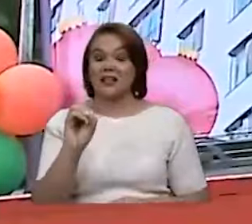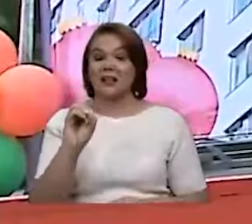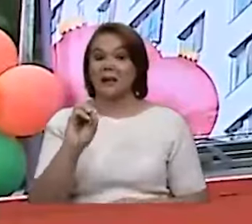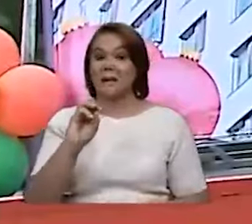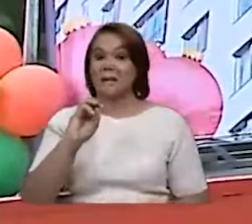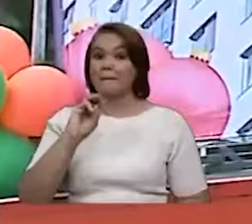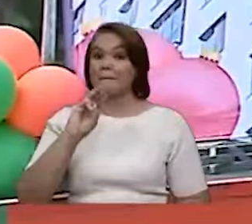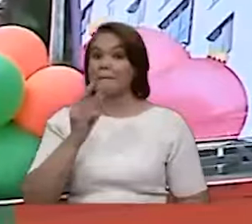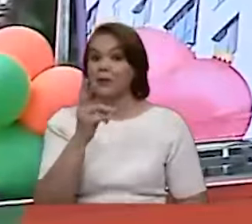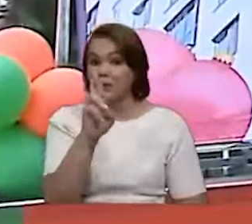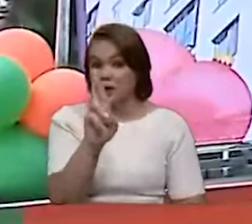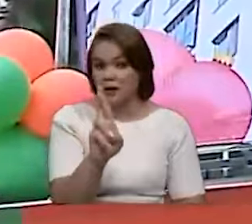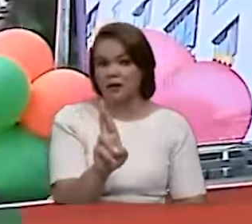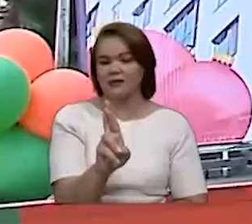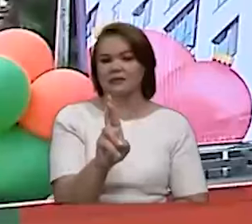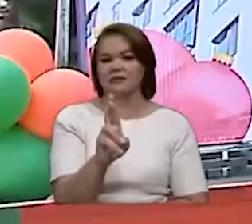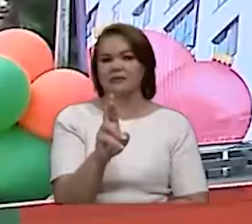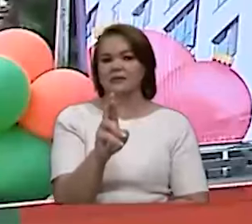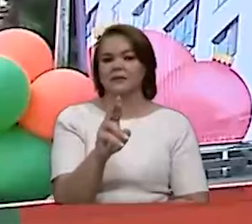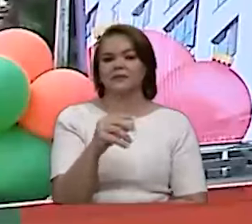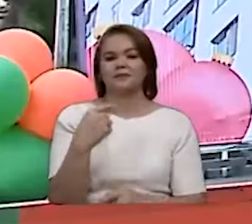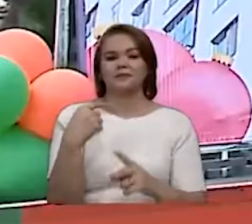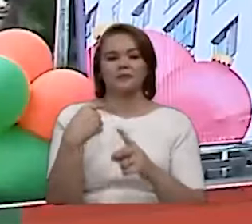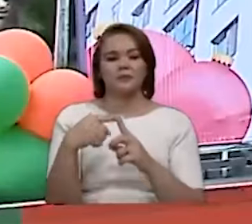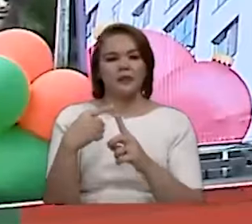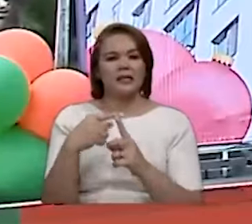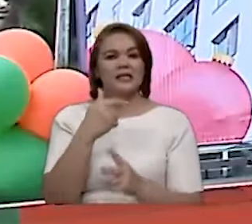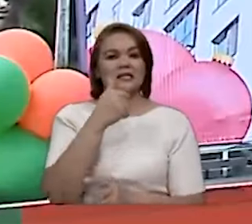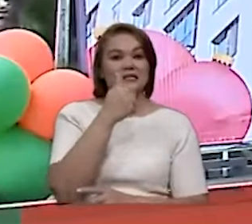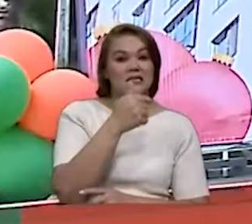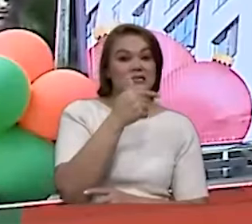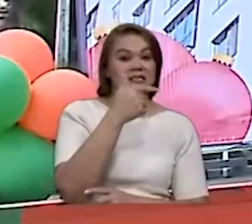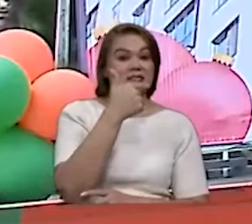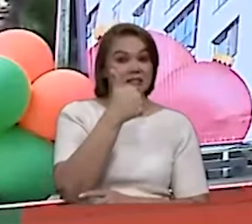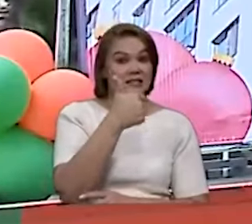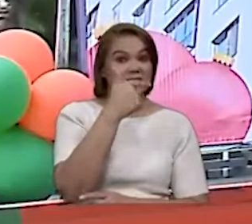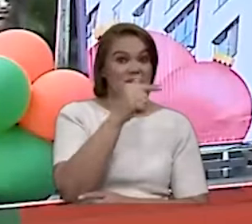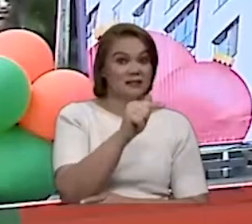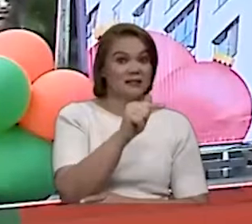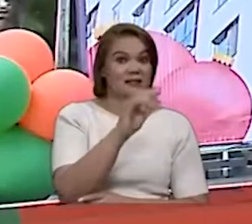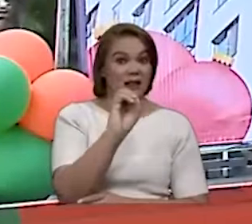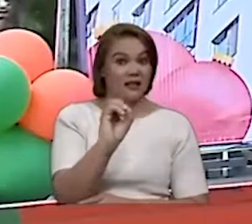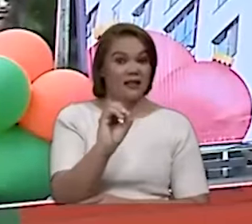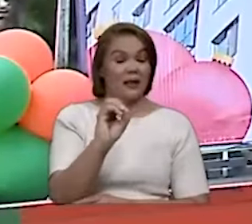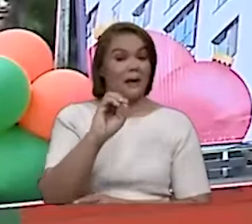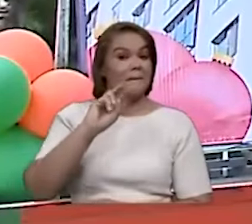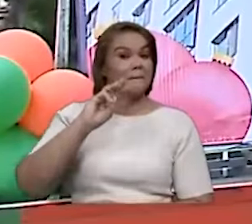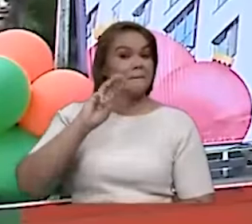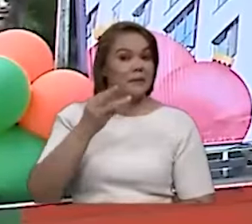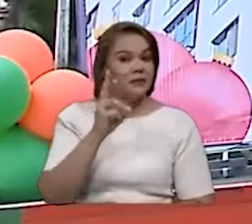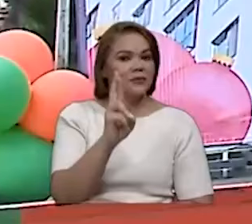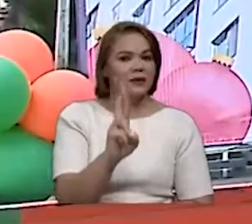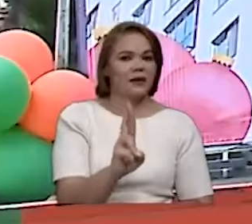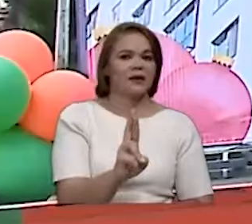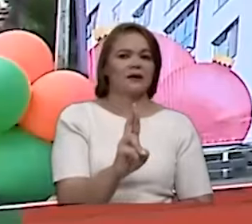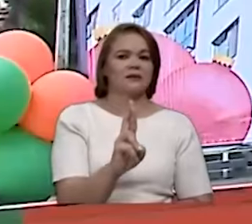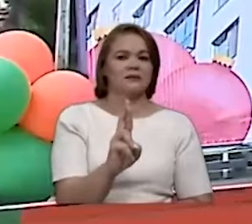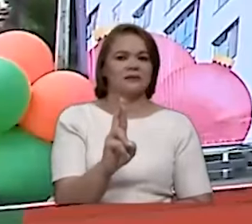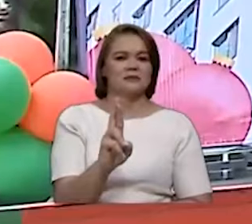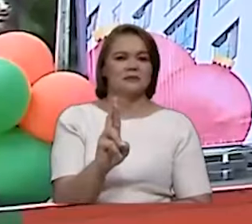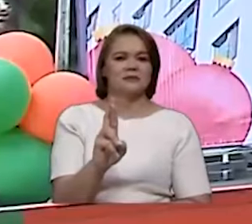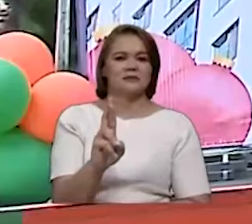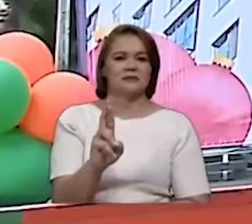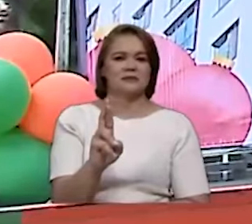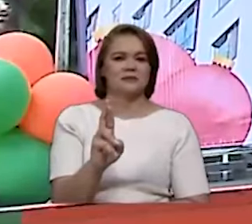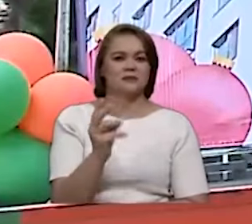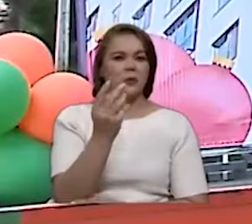R$170.000. É isso mesmo. Um apartamento que pode custar R$170.000. R$170.000 é um apartamento, o valor do quarto